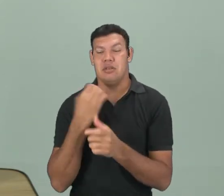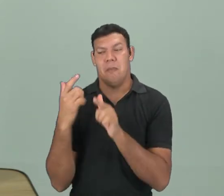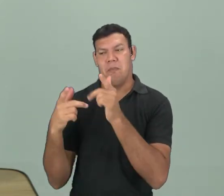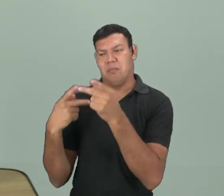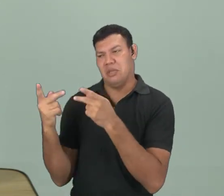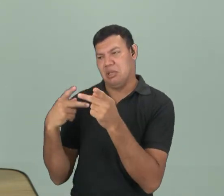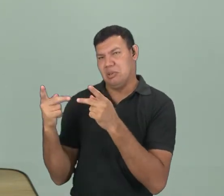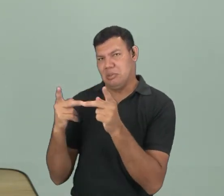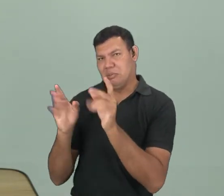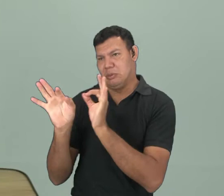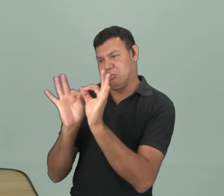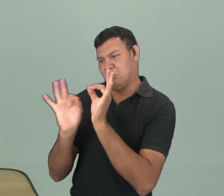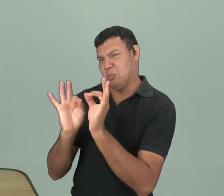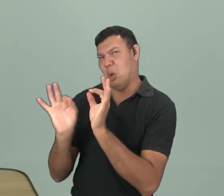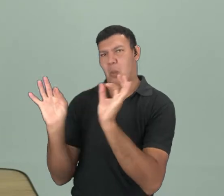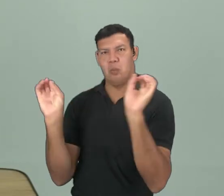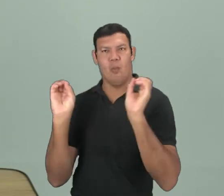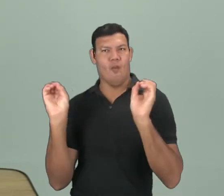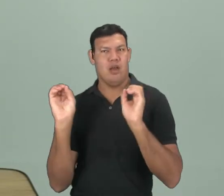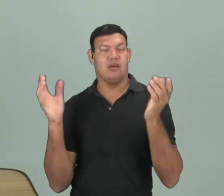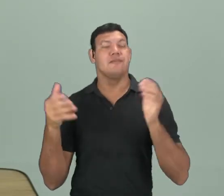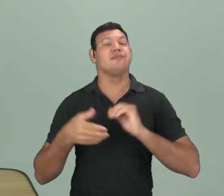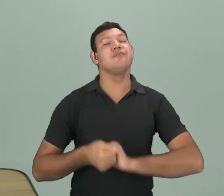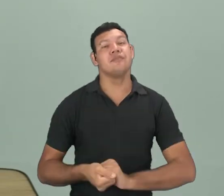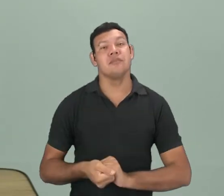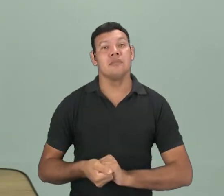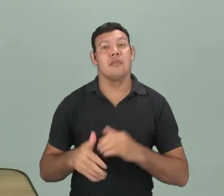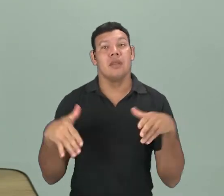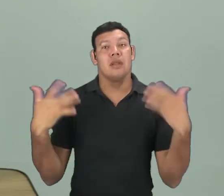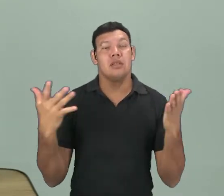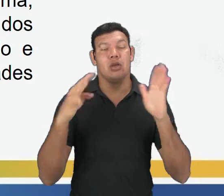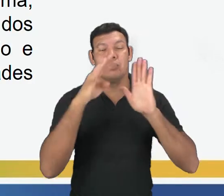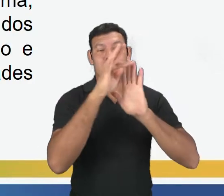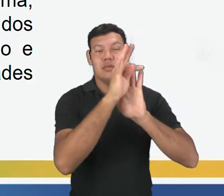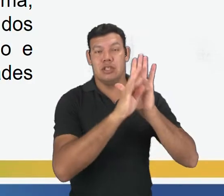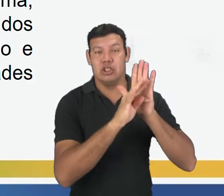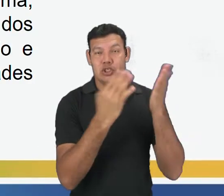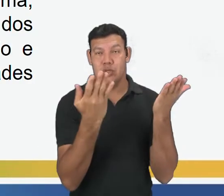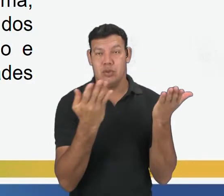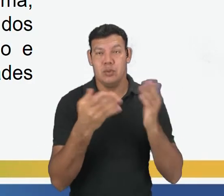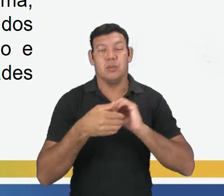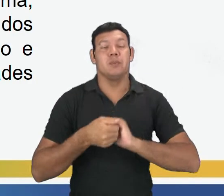organização. Então, a gente vai entender um pouco mais sobre isso. Vamos continuar no texto, vamos lá.